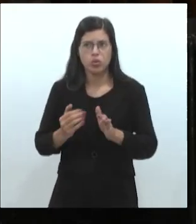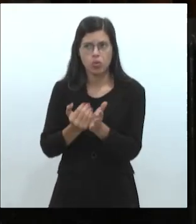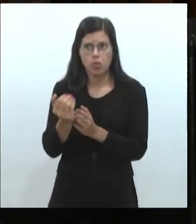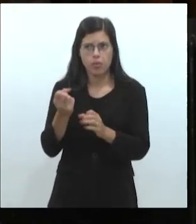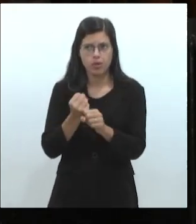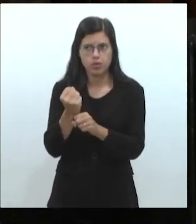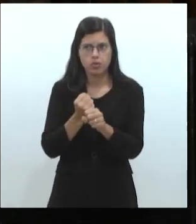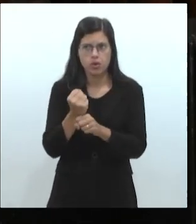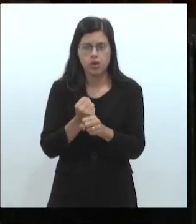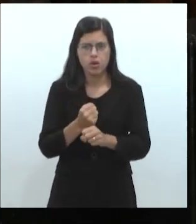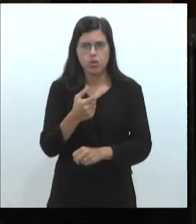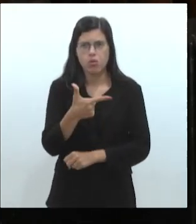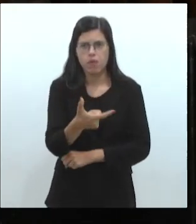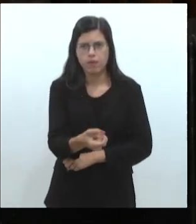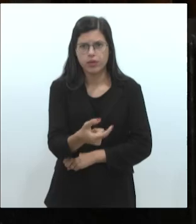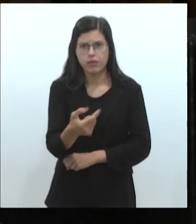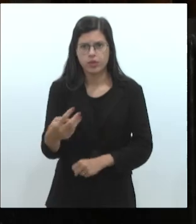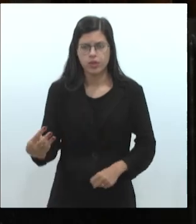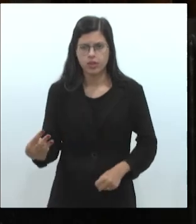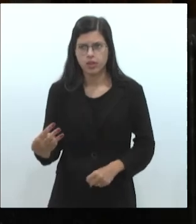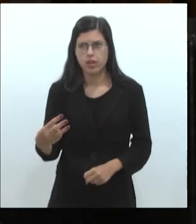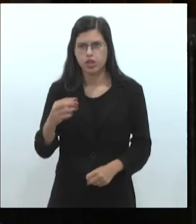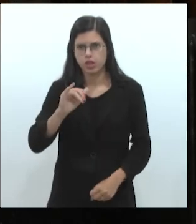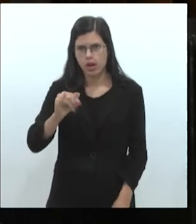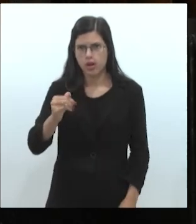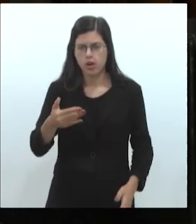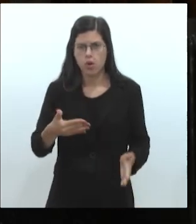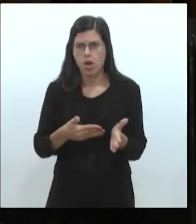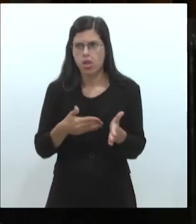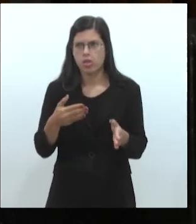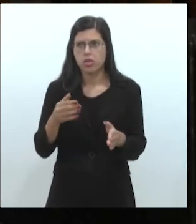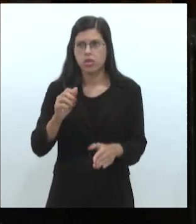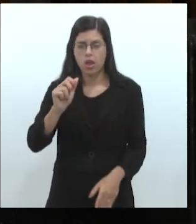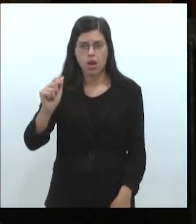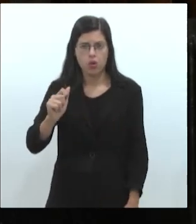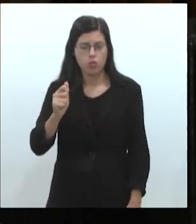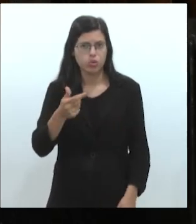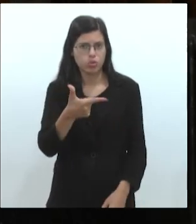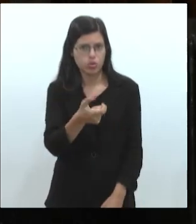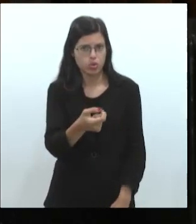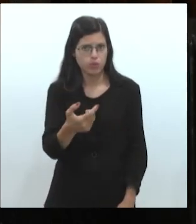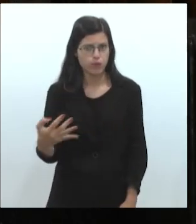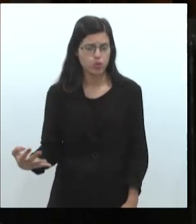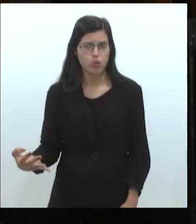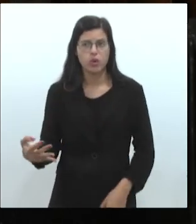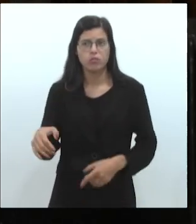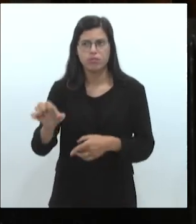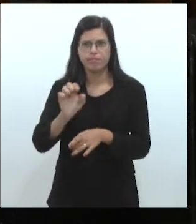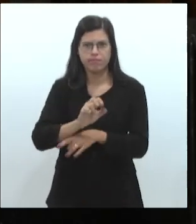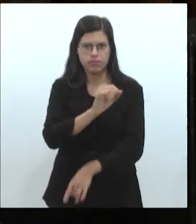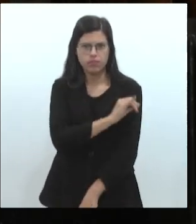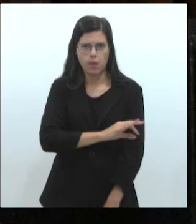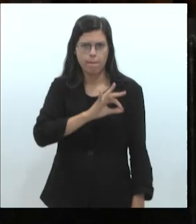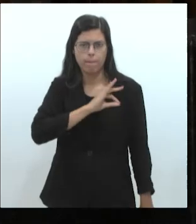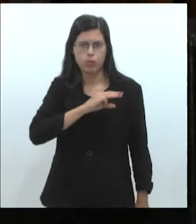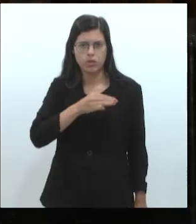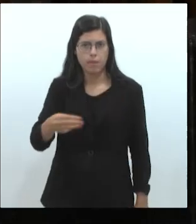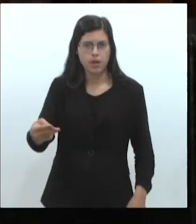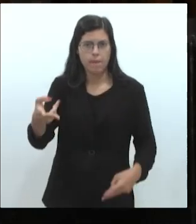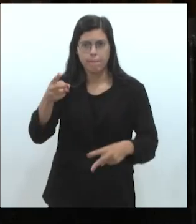2023, janeiro de 2023 até agosto de 2024, o estado do Rio de Janeiro, nossa polícia militar